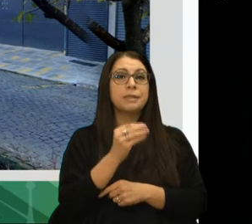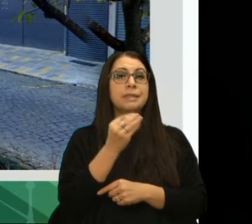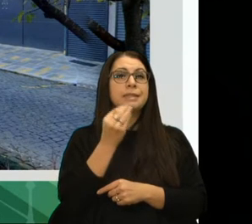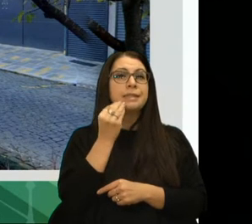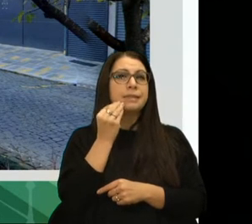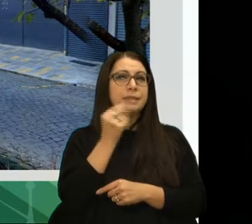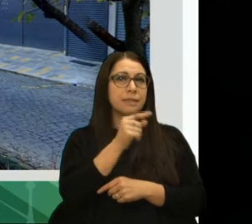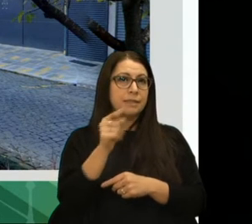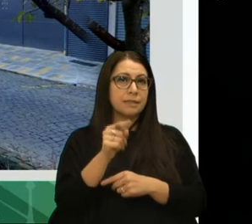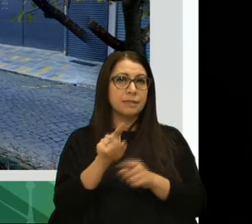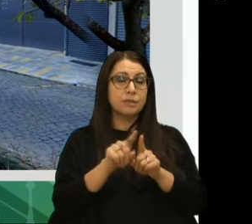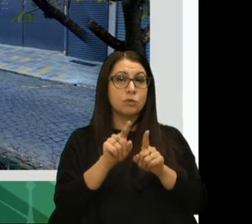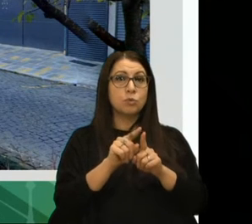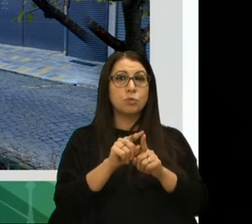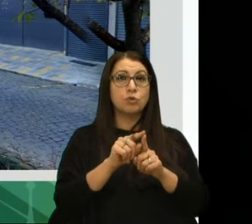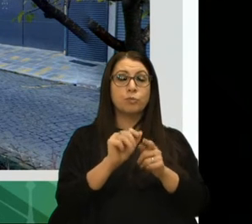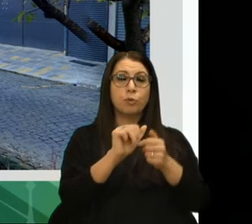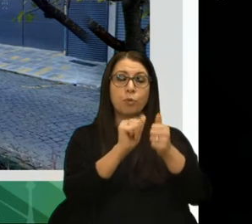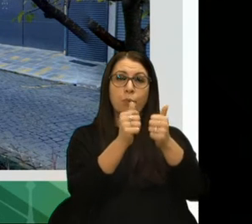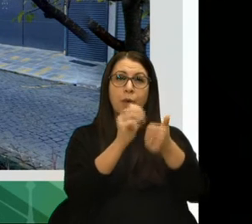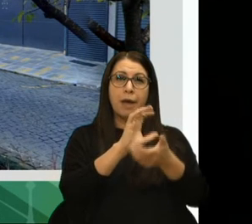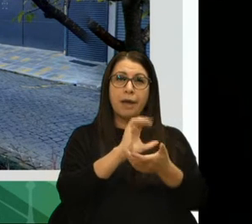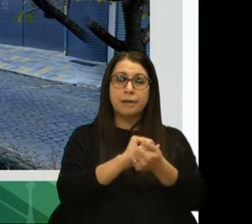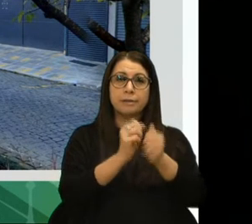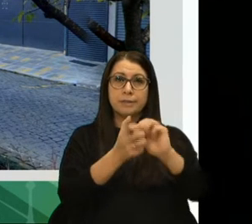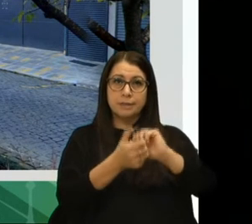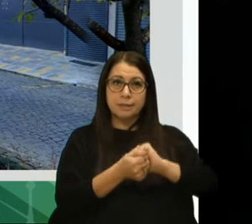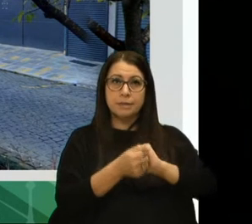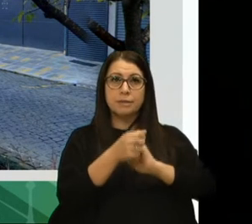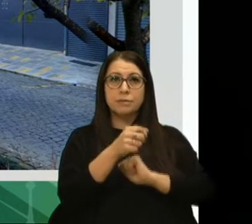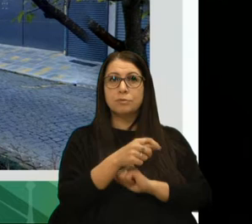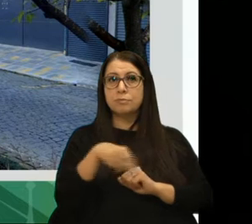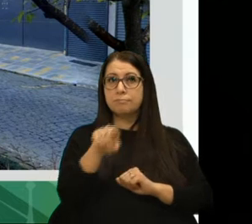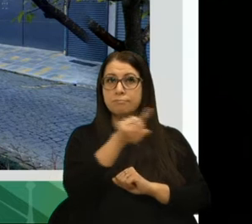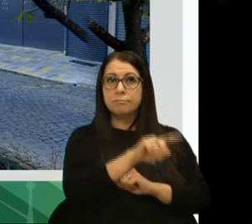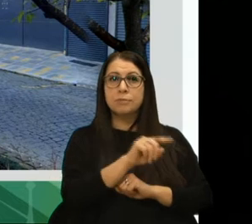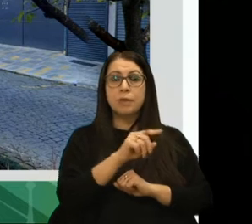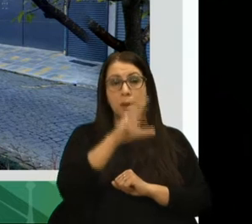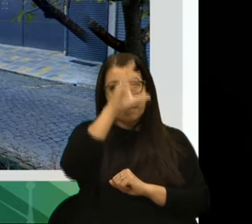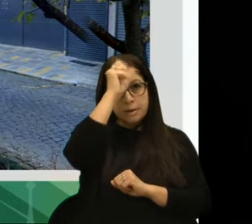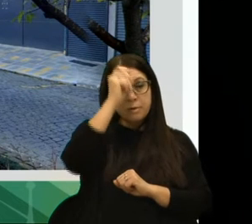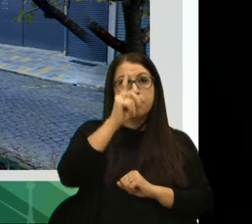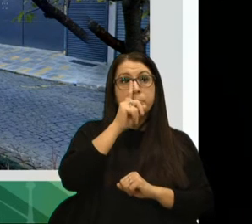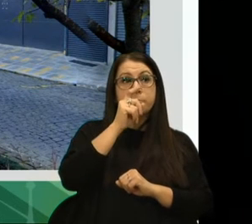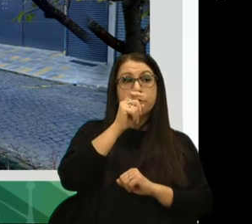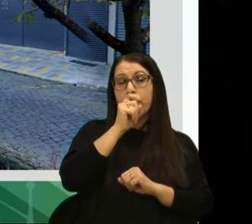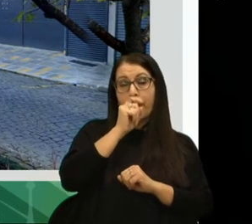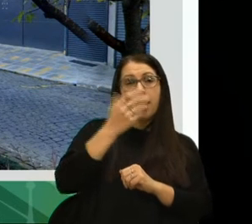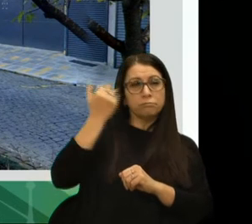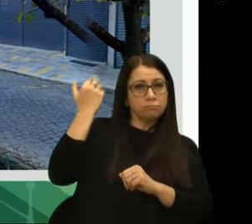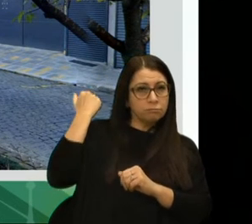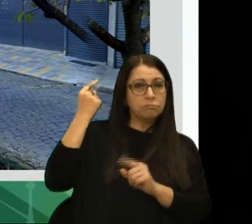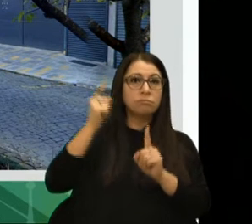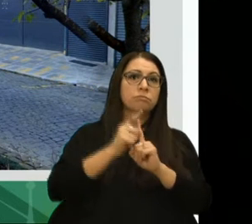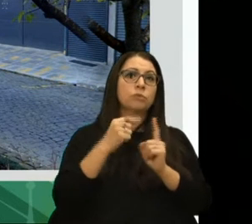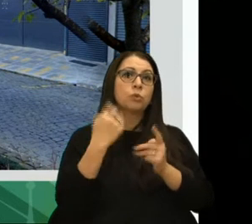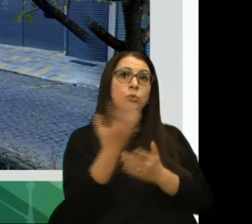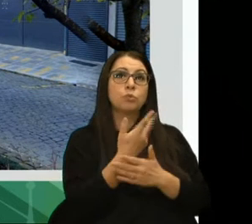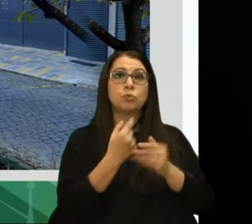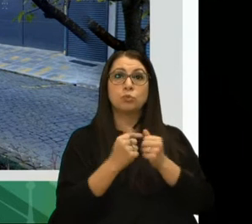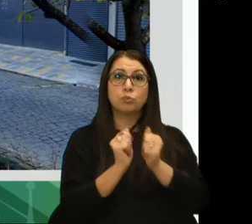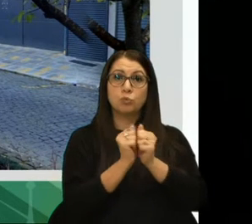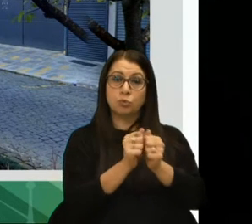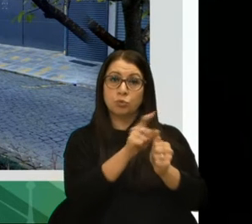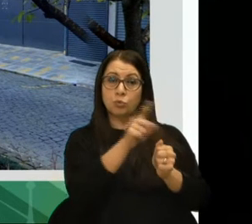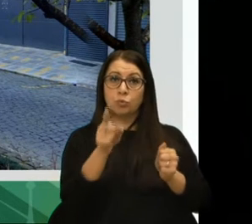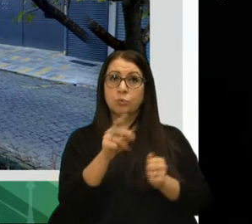artesanato em Vime, ele que foi um dos precursores, aprendeu com o seu pai toda essa situação, né, e hoje, juntamente